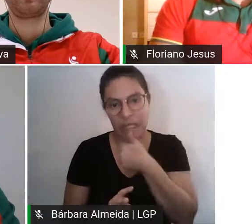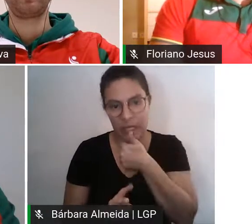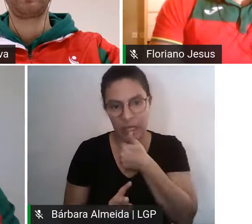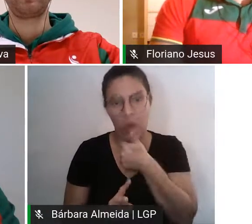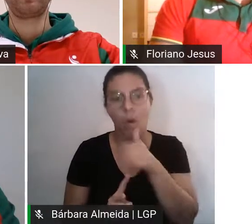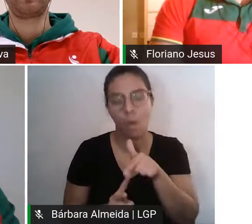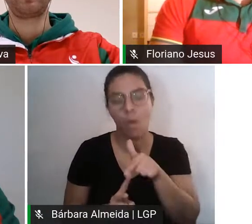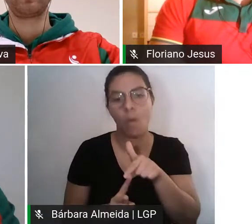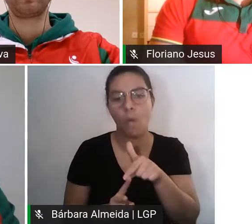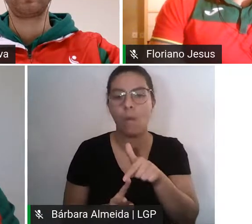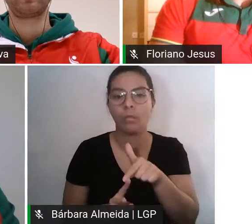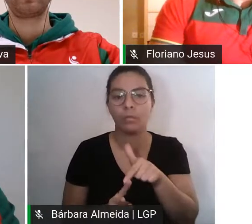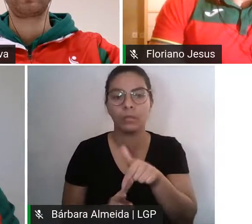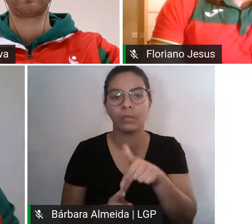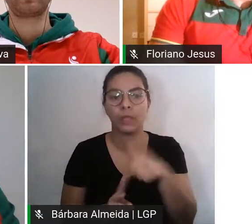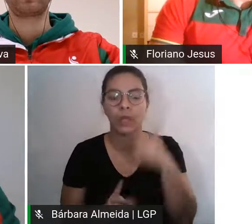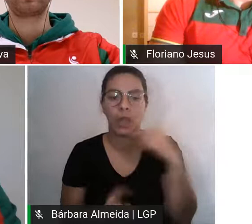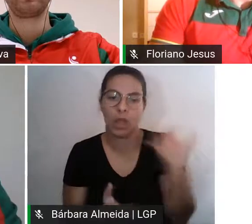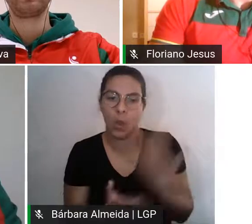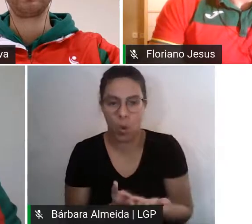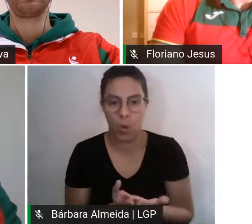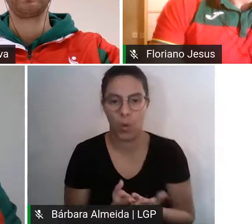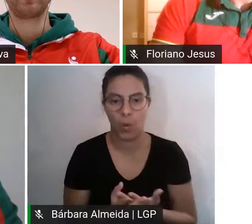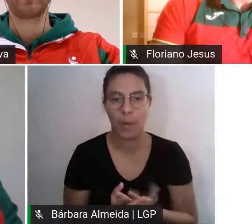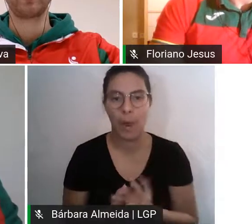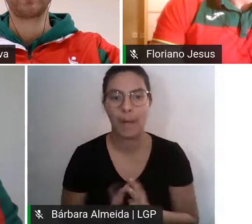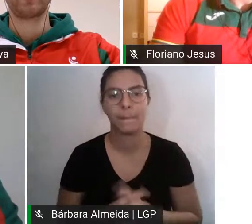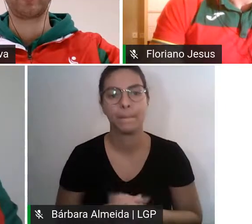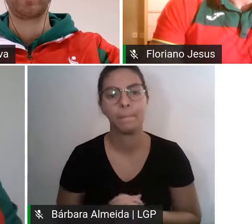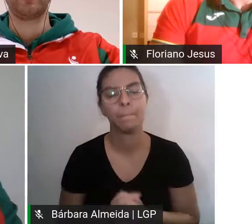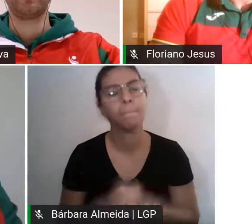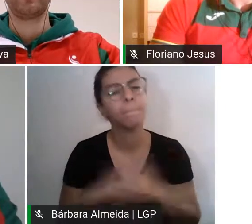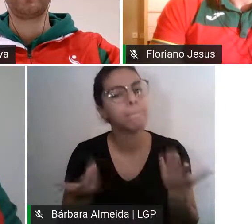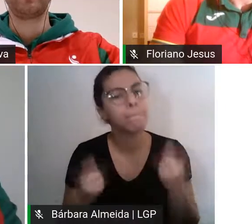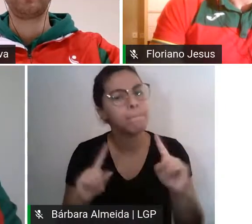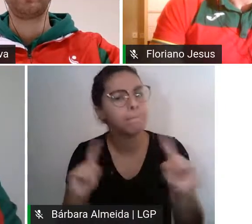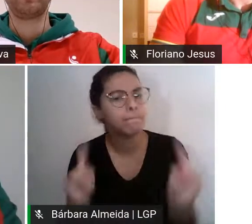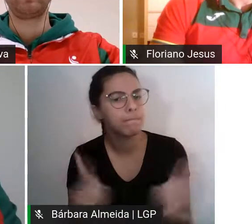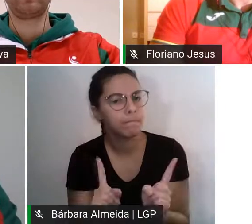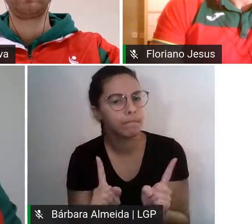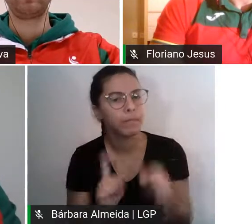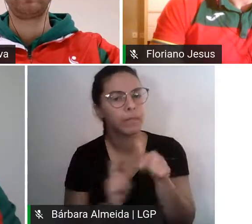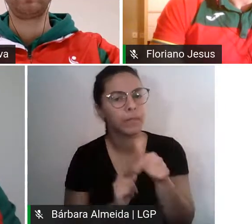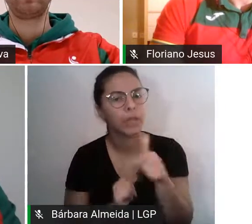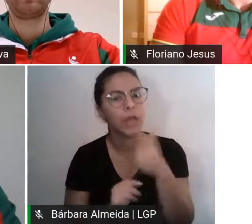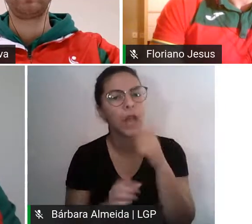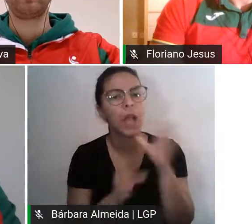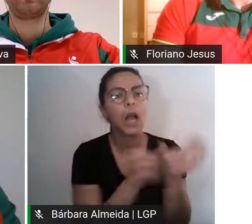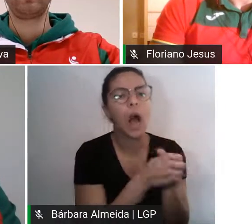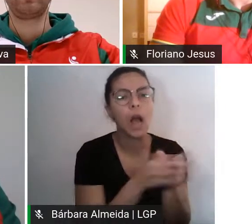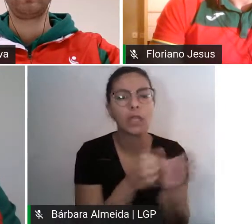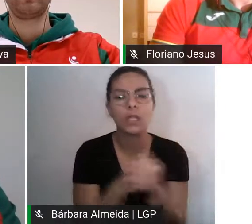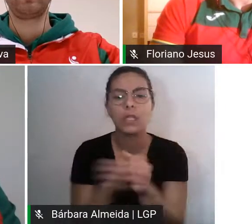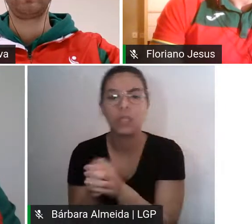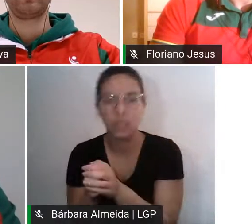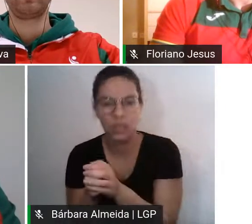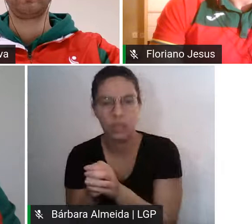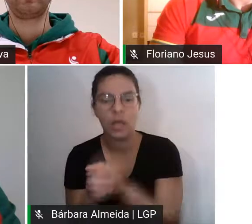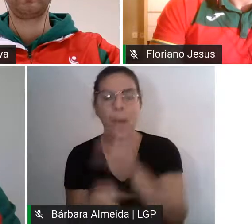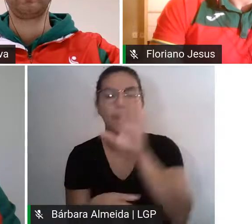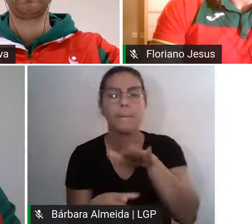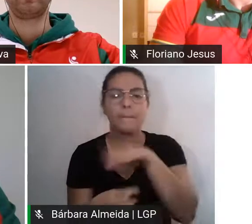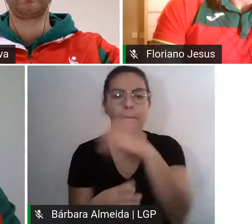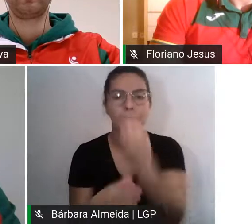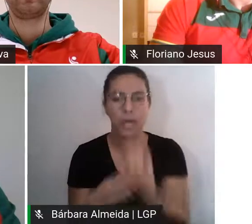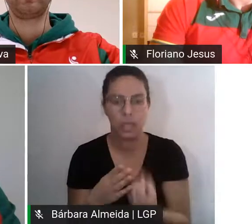dos atletas na modalidade. E, resumidamente, quais é que são as classes concretas que existem no basquete? No basquete